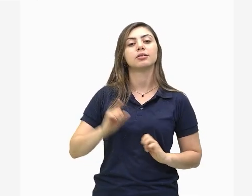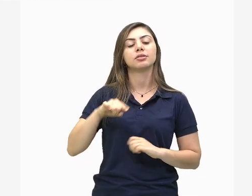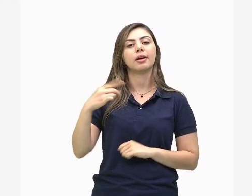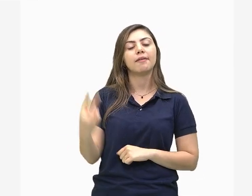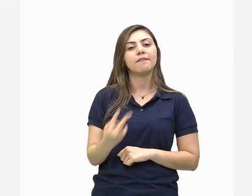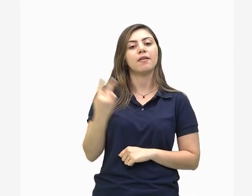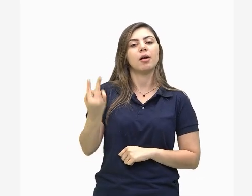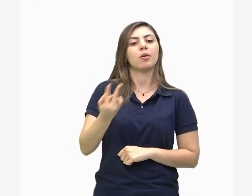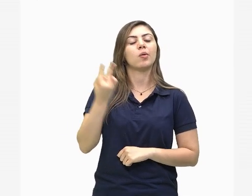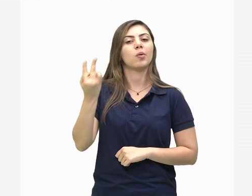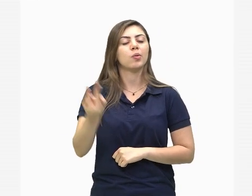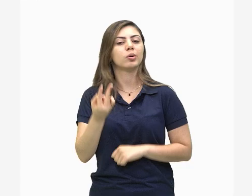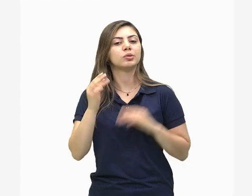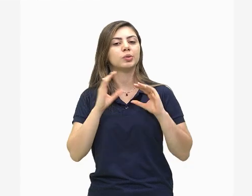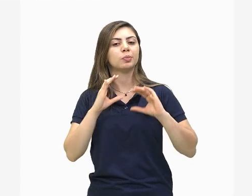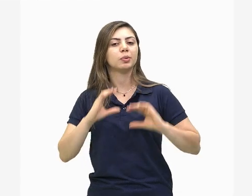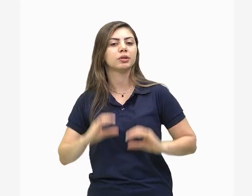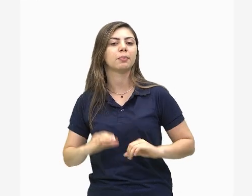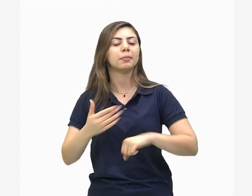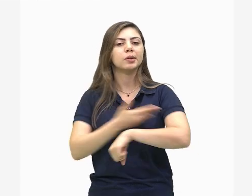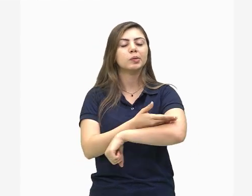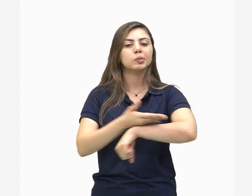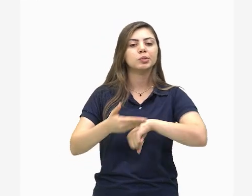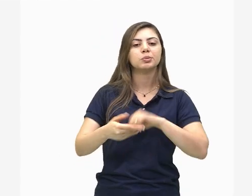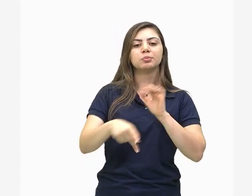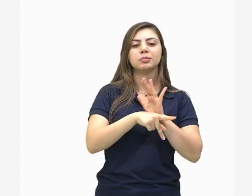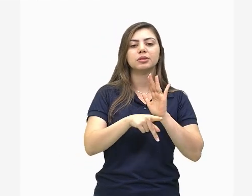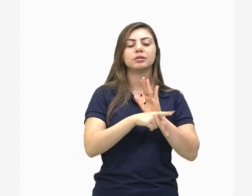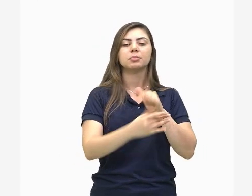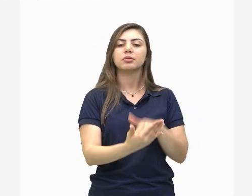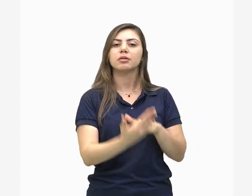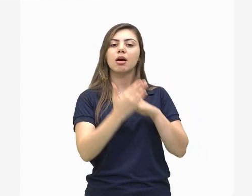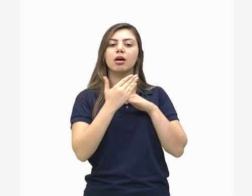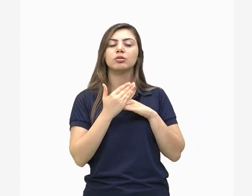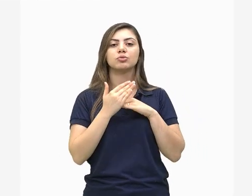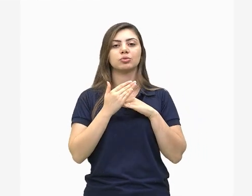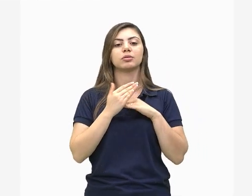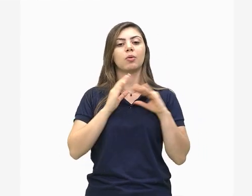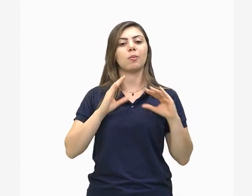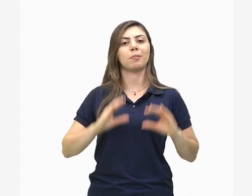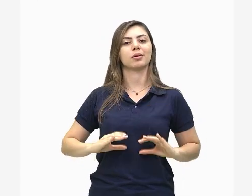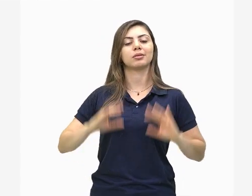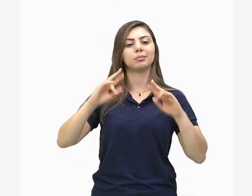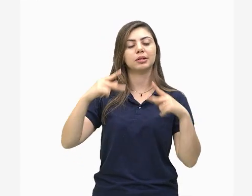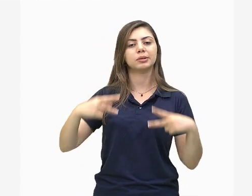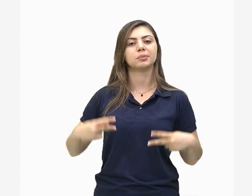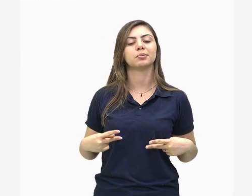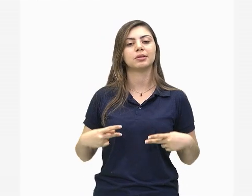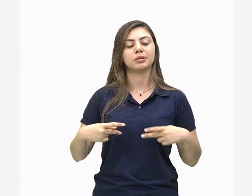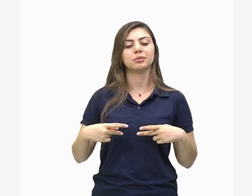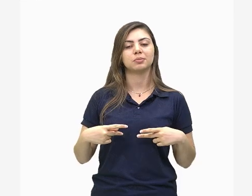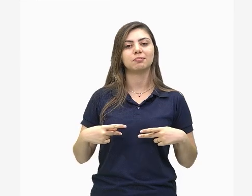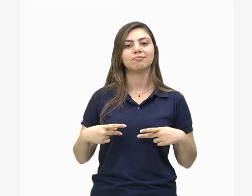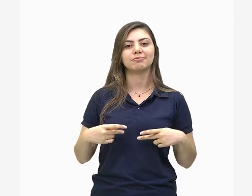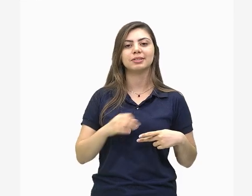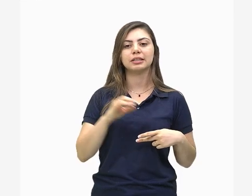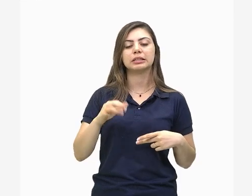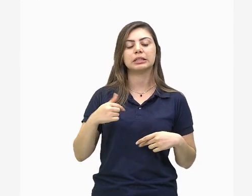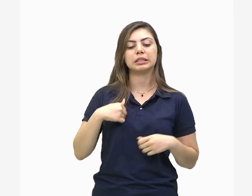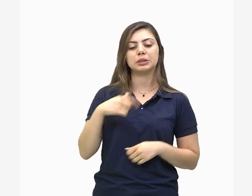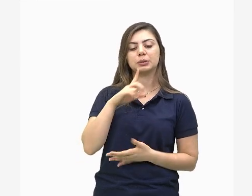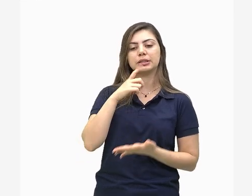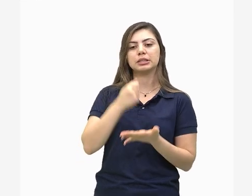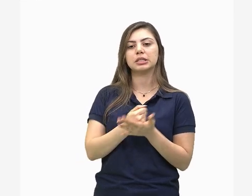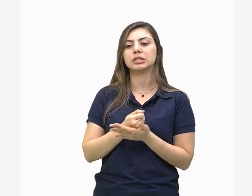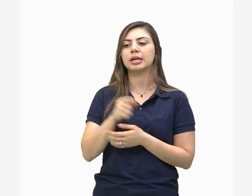morais, costumes e princípios que vão nortear a conduta humana, para que essa conduta você possa escolher o que é certo e o